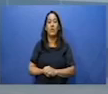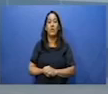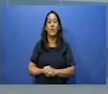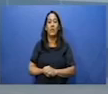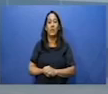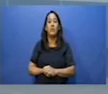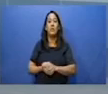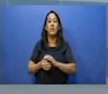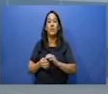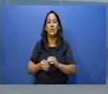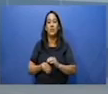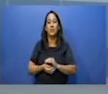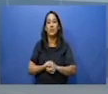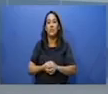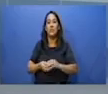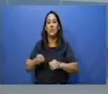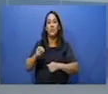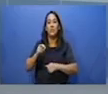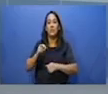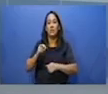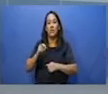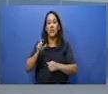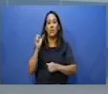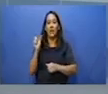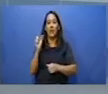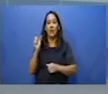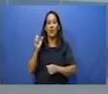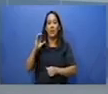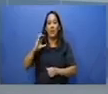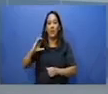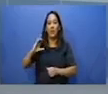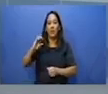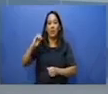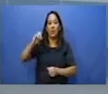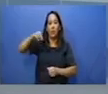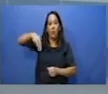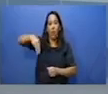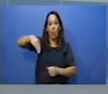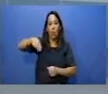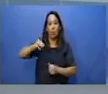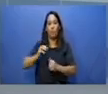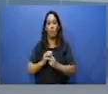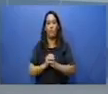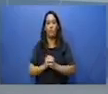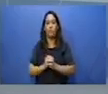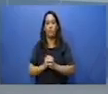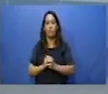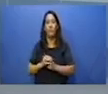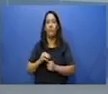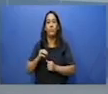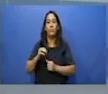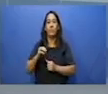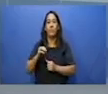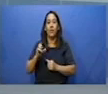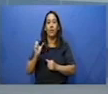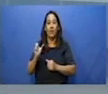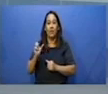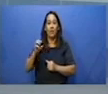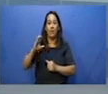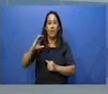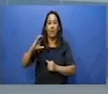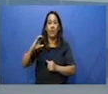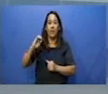com, aqui ó, é o M. Por que que é o M? Porque a próxima letra é o B, ó, comba, é o B.